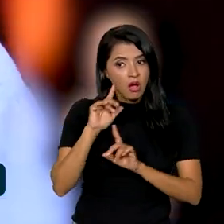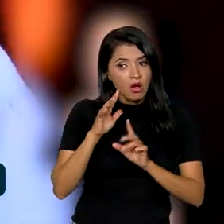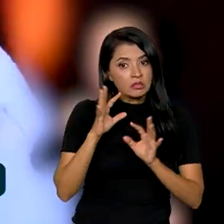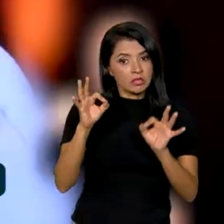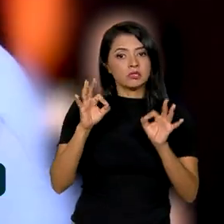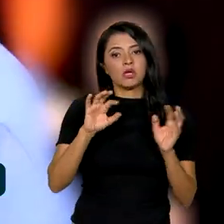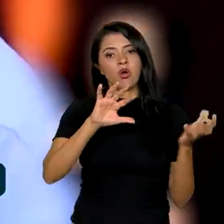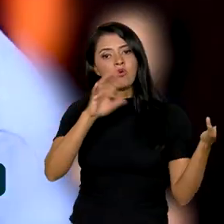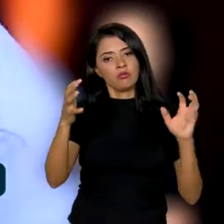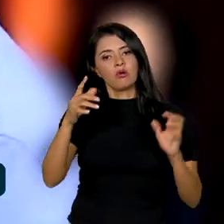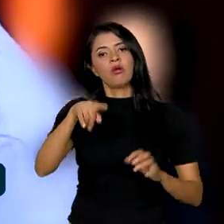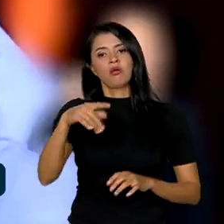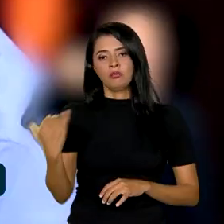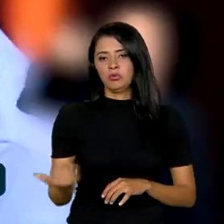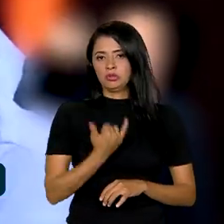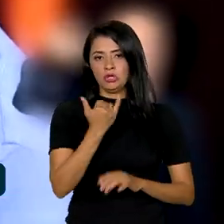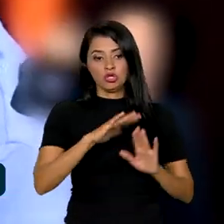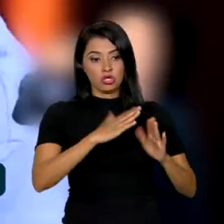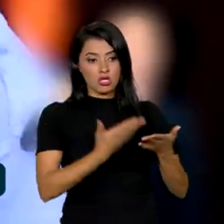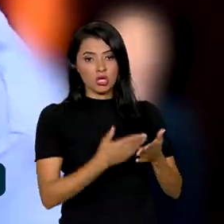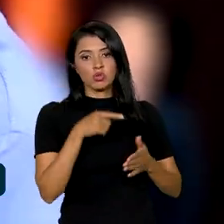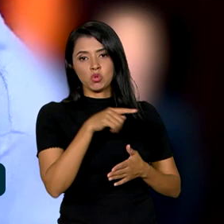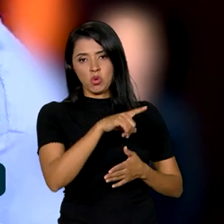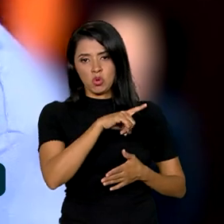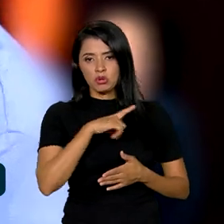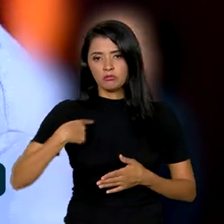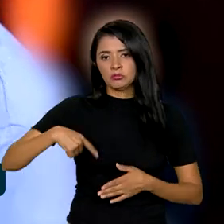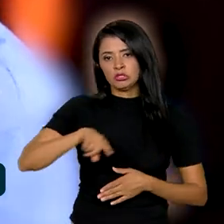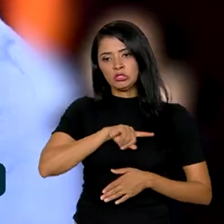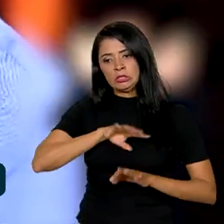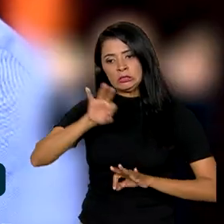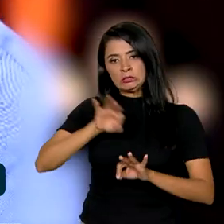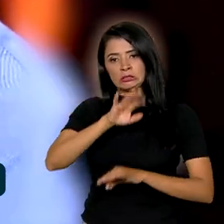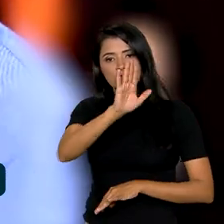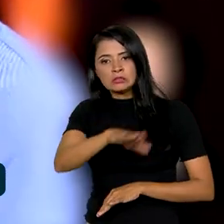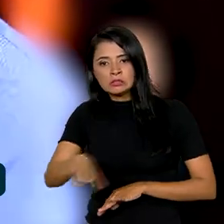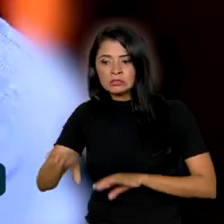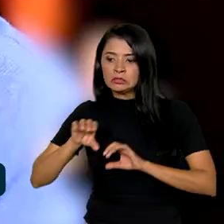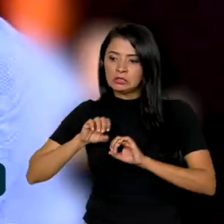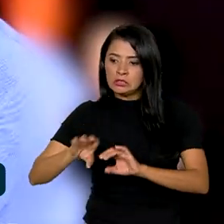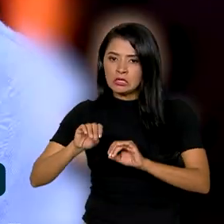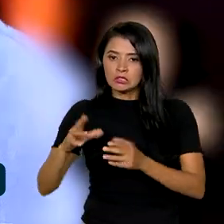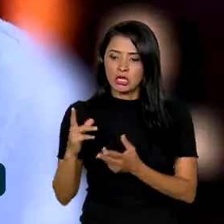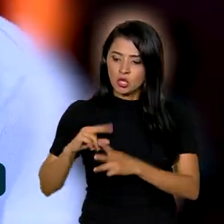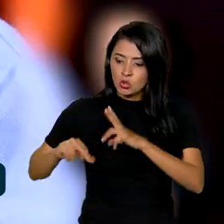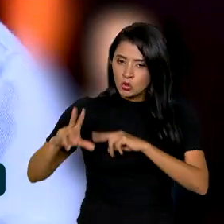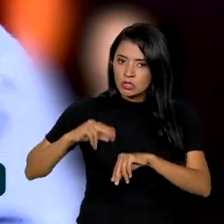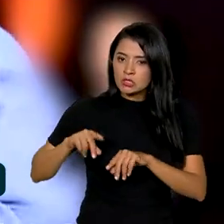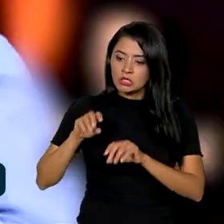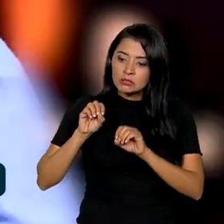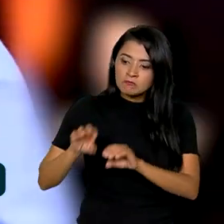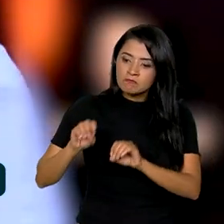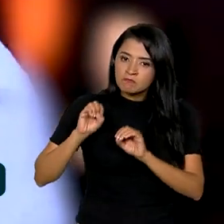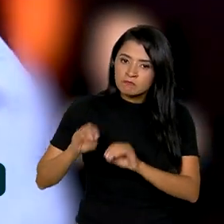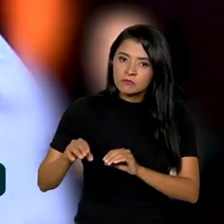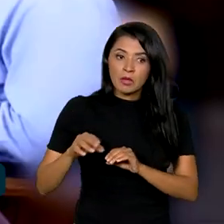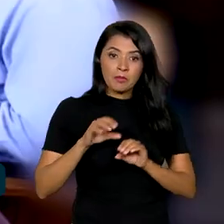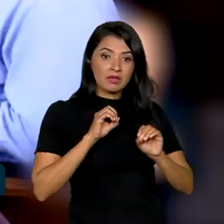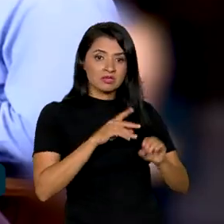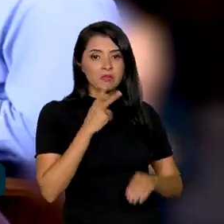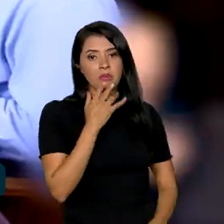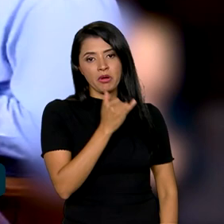é importante que, através da escola, a gente prepare as crianças e os adolescentes para educar os